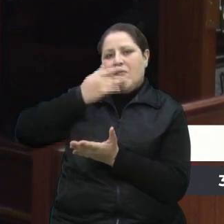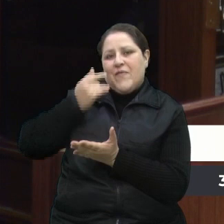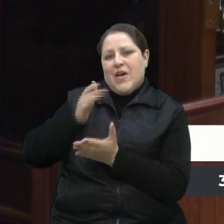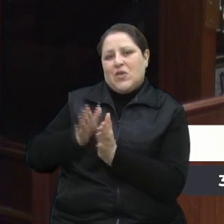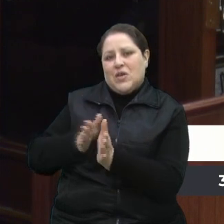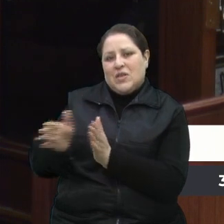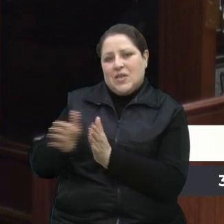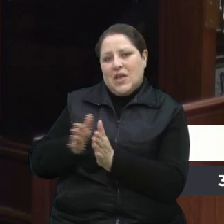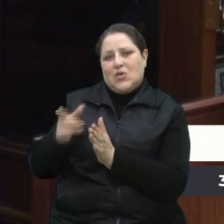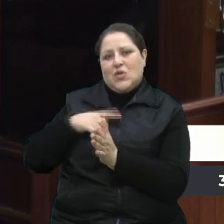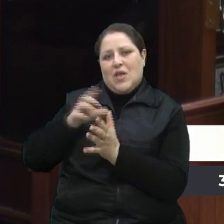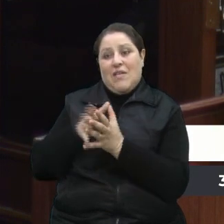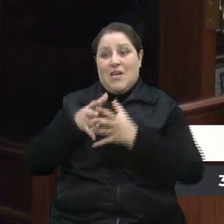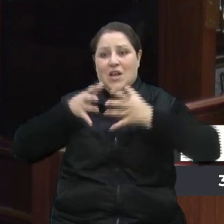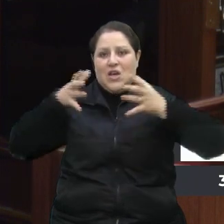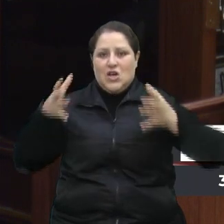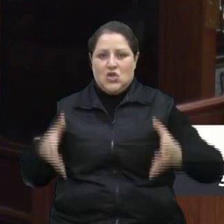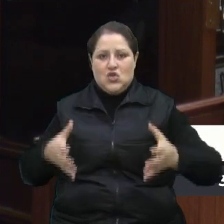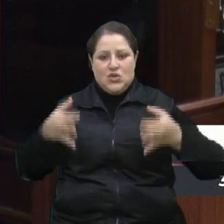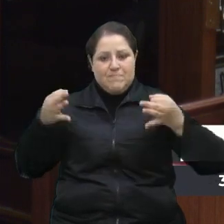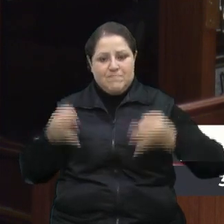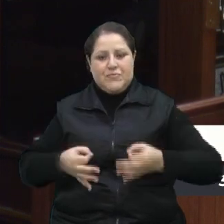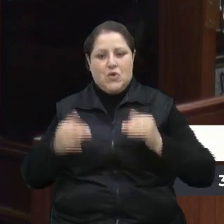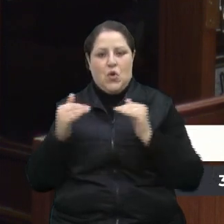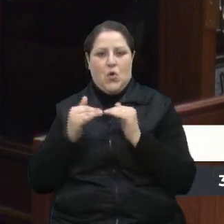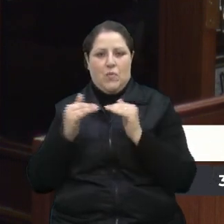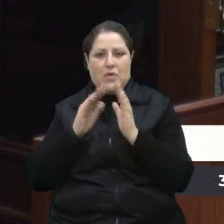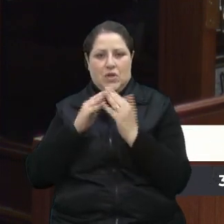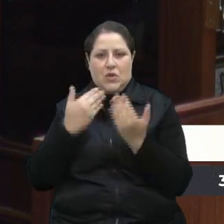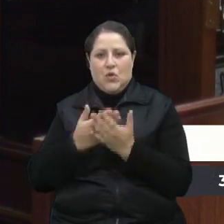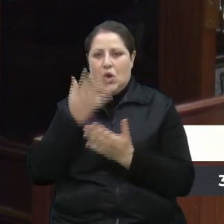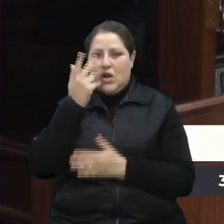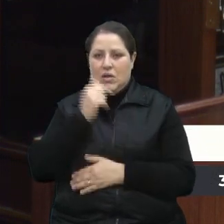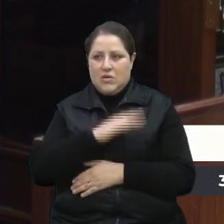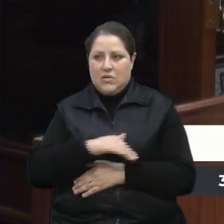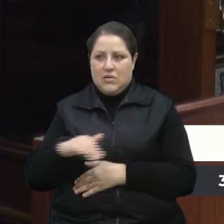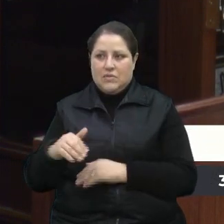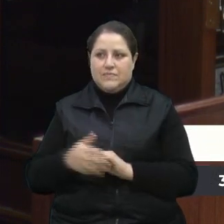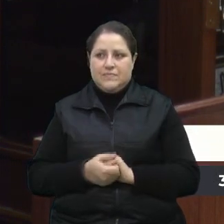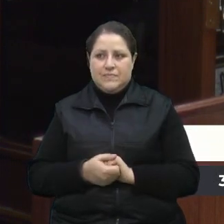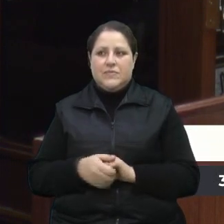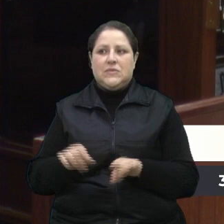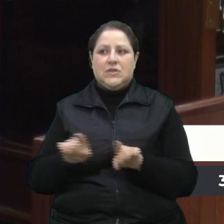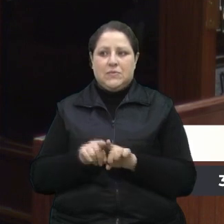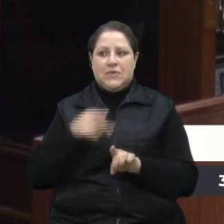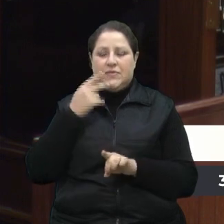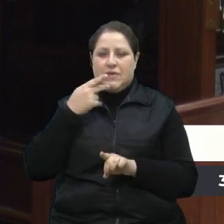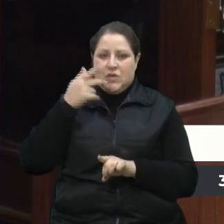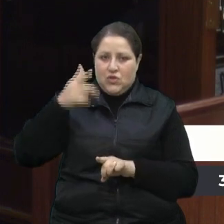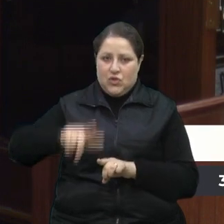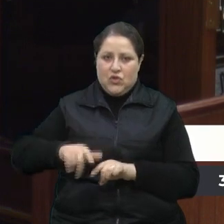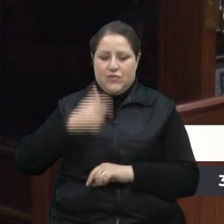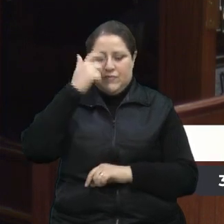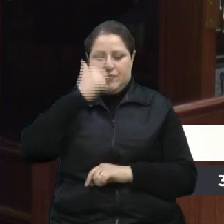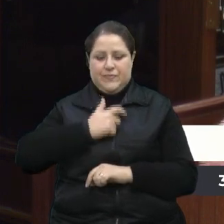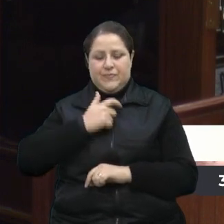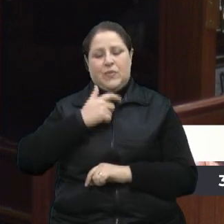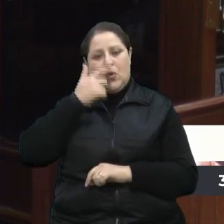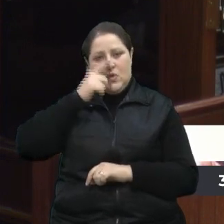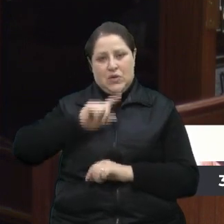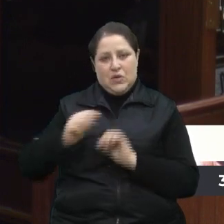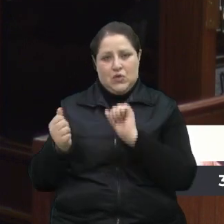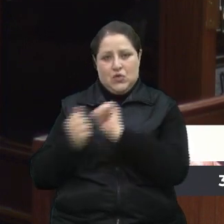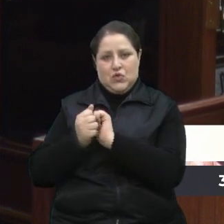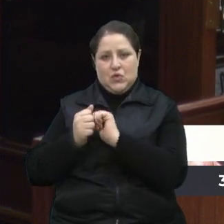instalações amplas e adequadas não é de mais renovar que esse Vereador conseguiu junto à família